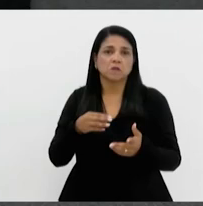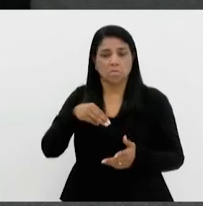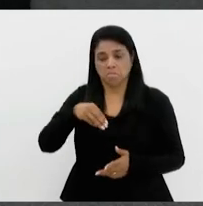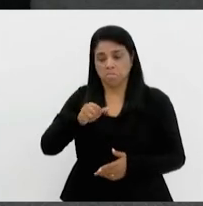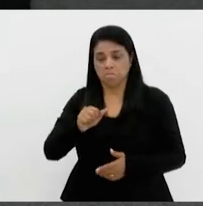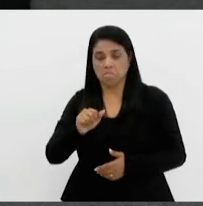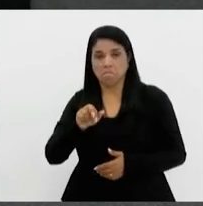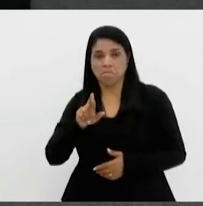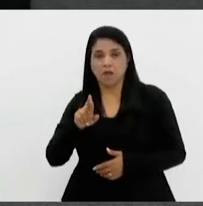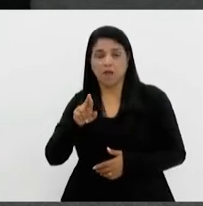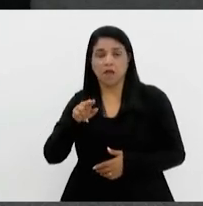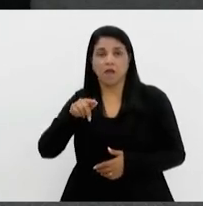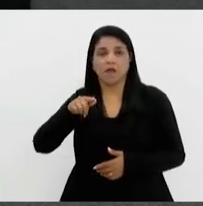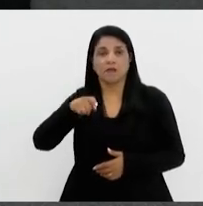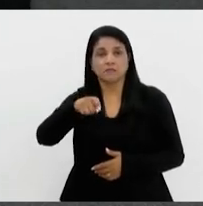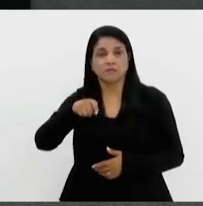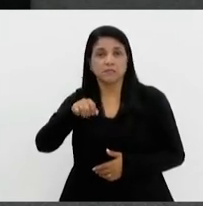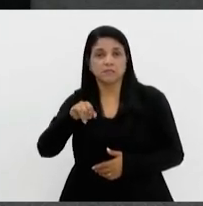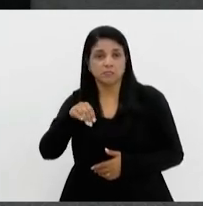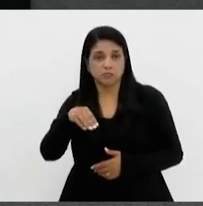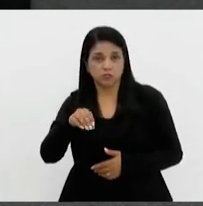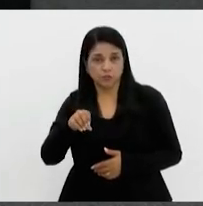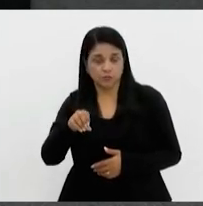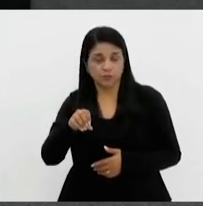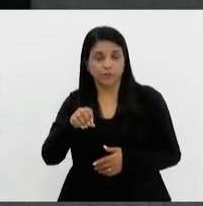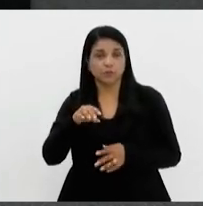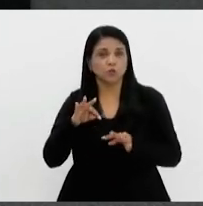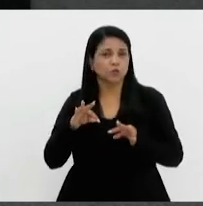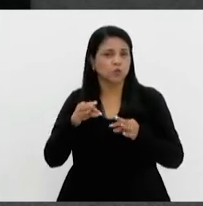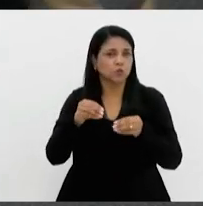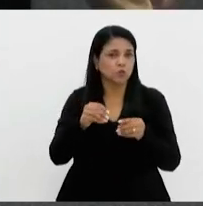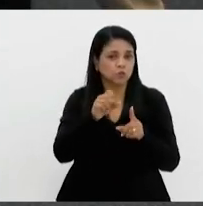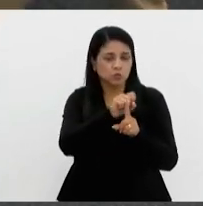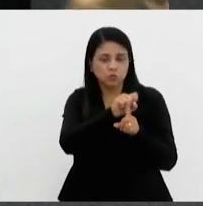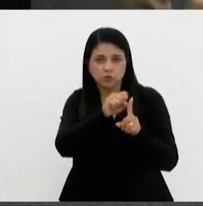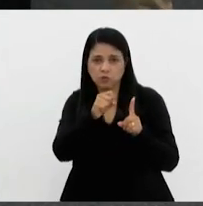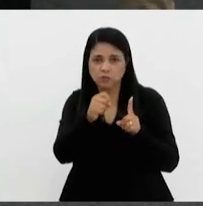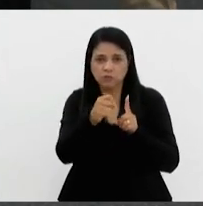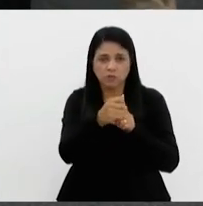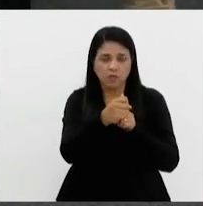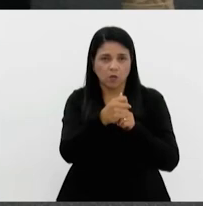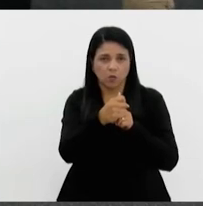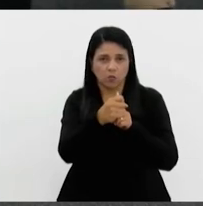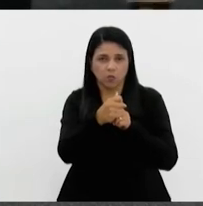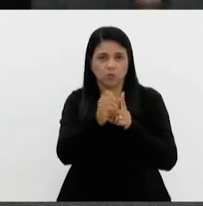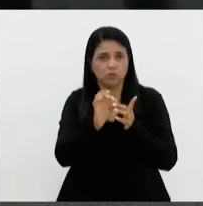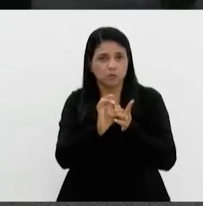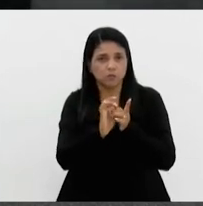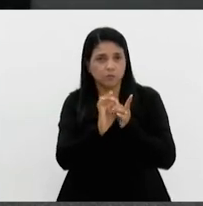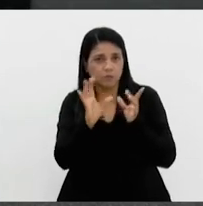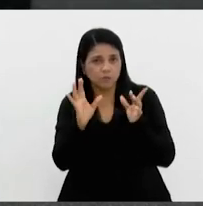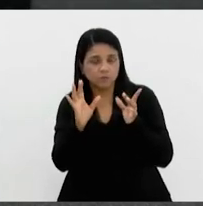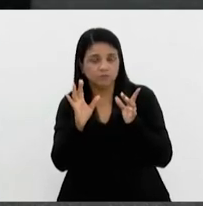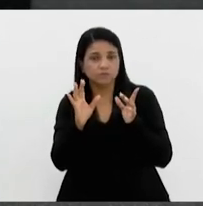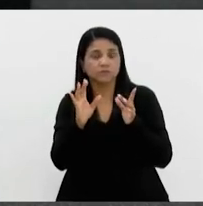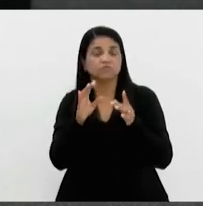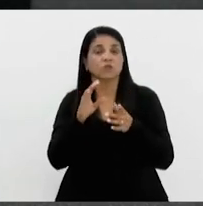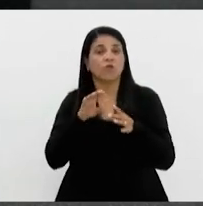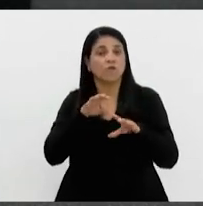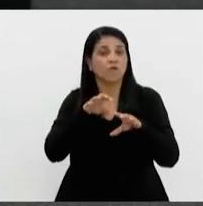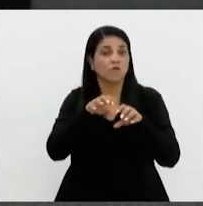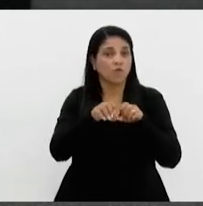marxismo. Todo social-democrata formado na doutrina social da